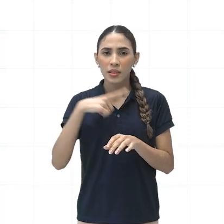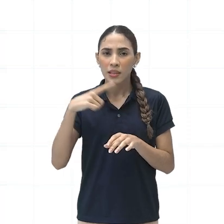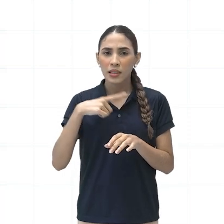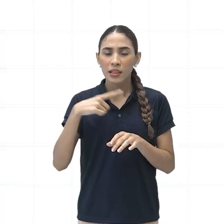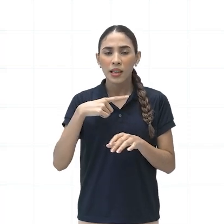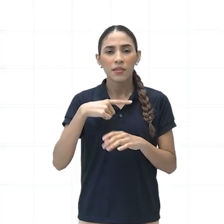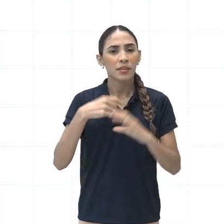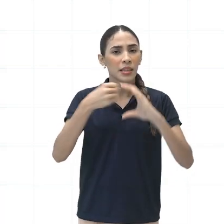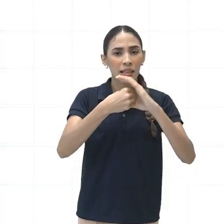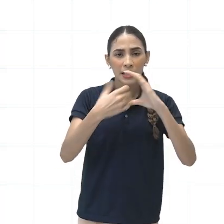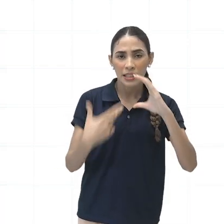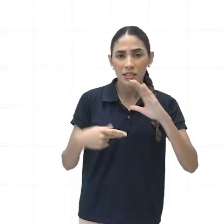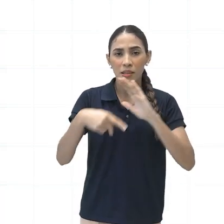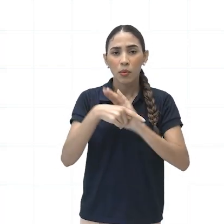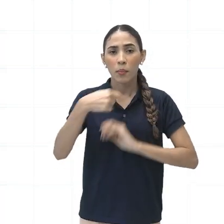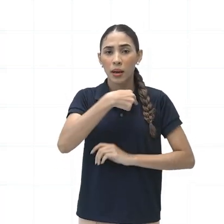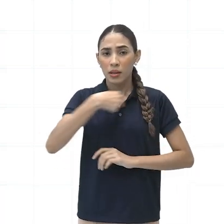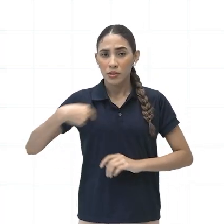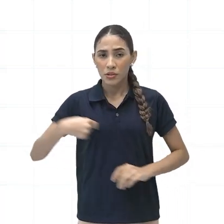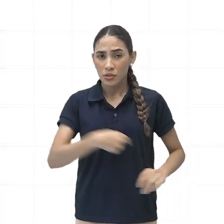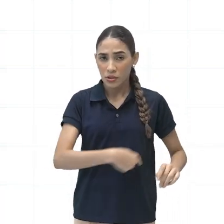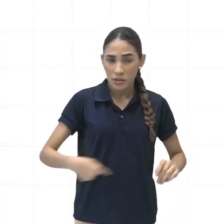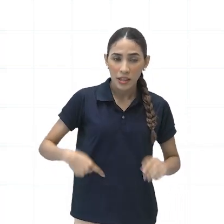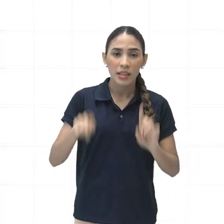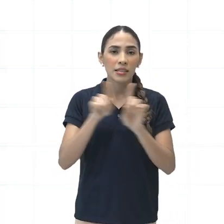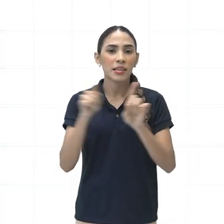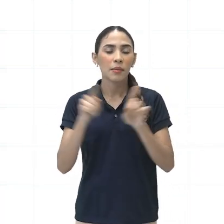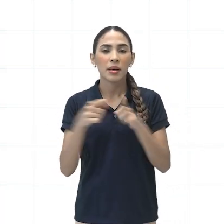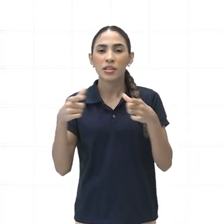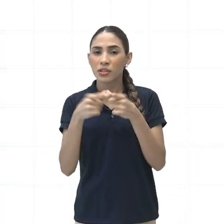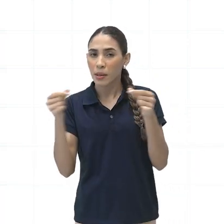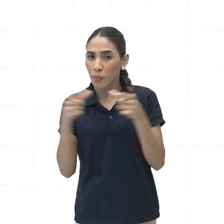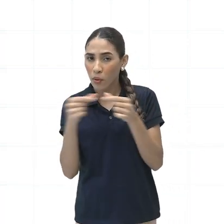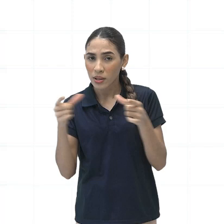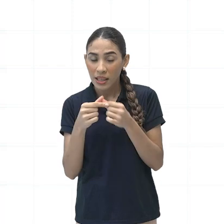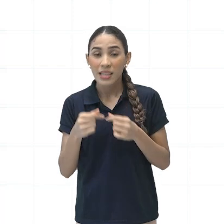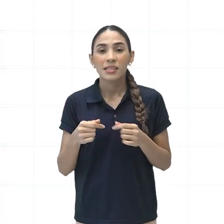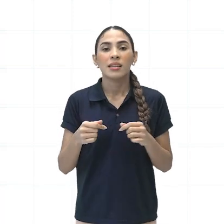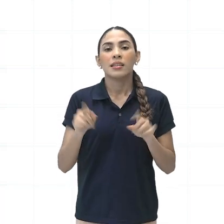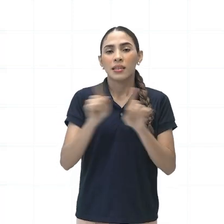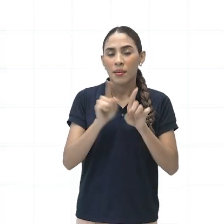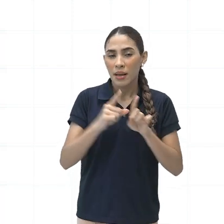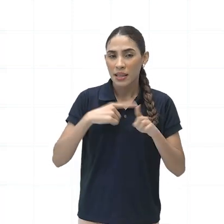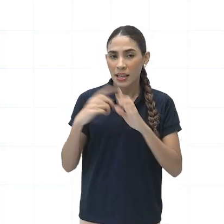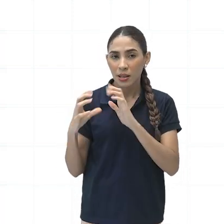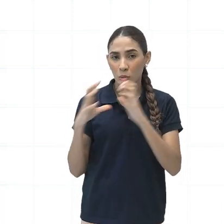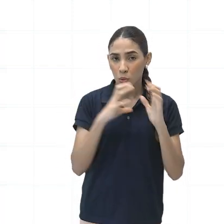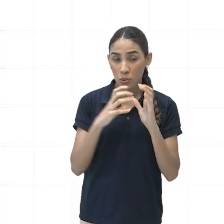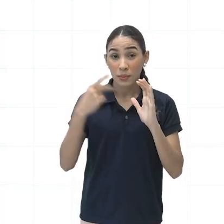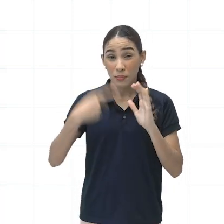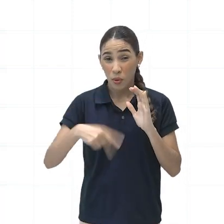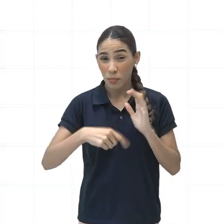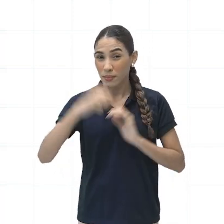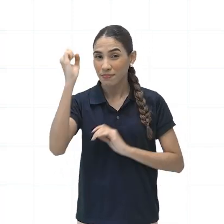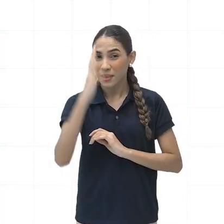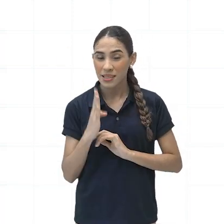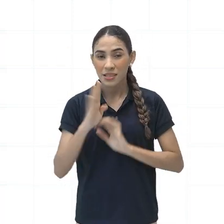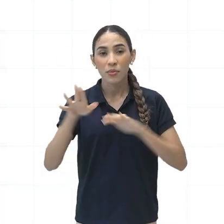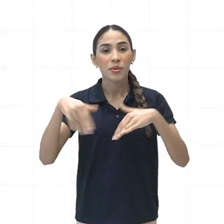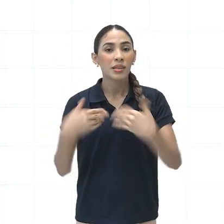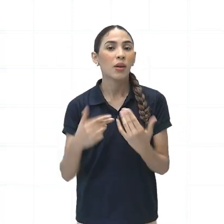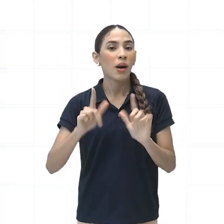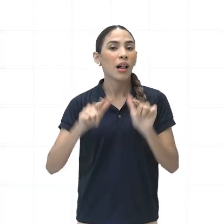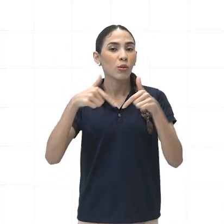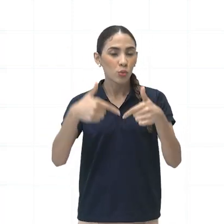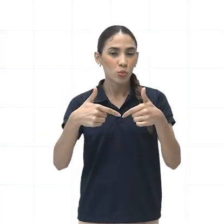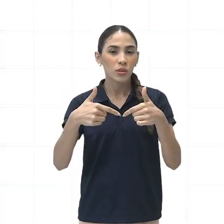de origem japonesa. Nós temos as lutas que são genuinamente brasileiras. Então, as lutas elas vão